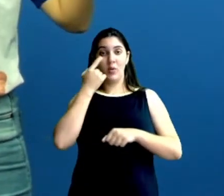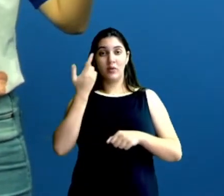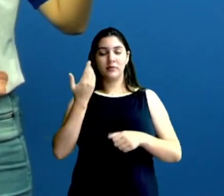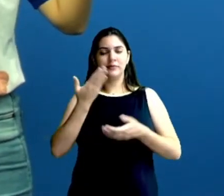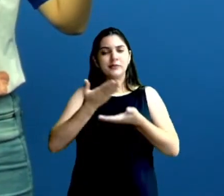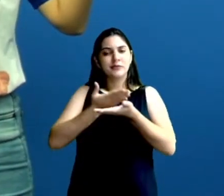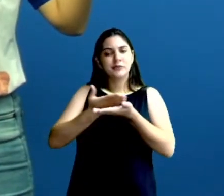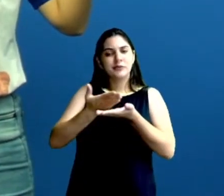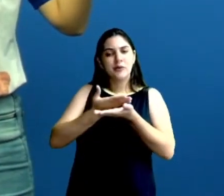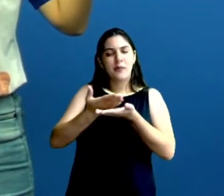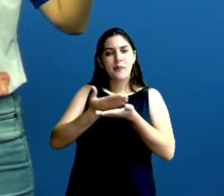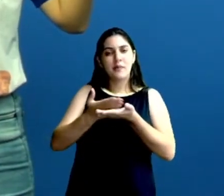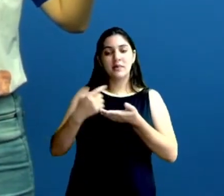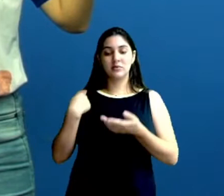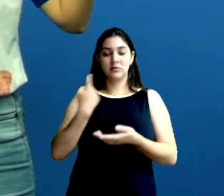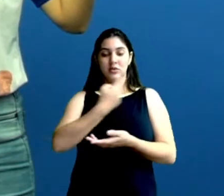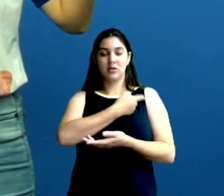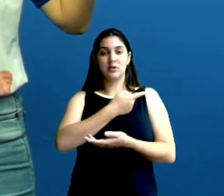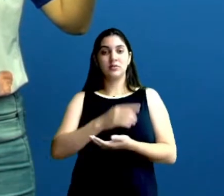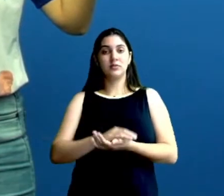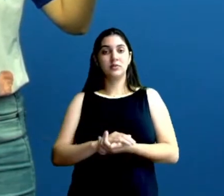no início da nossa